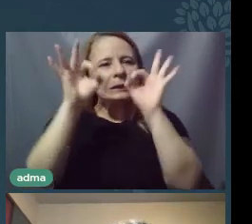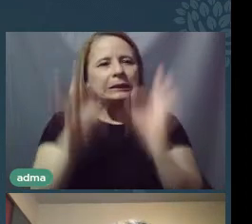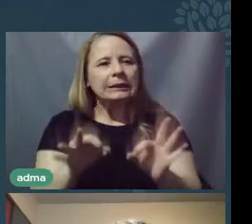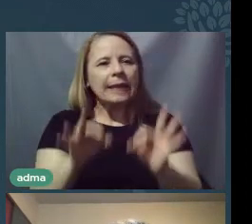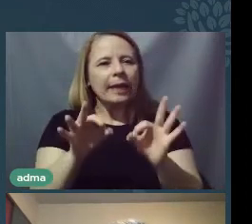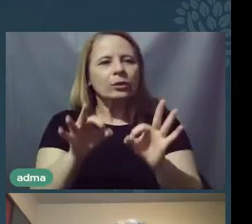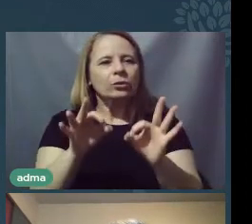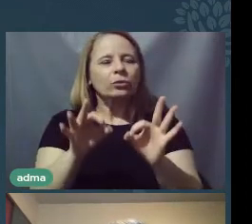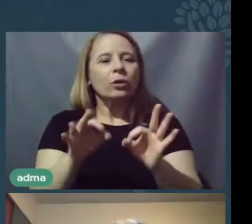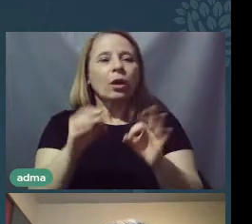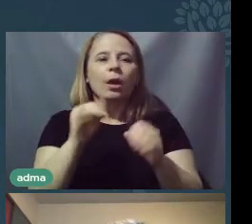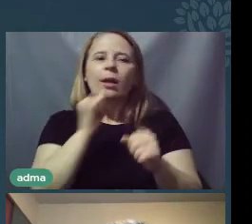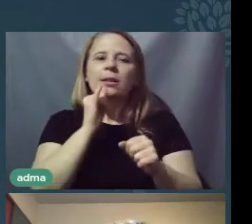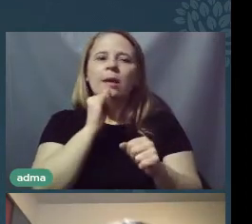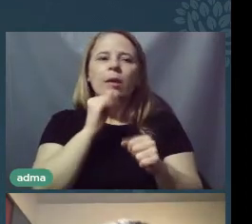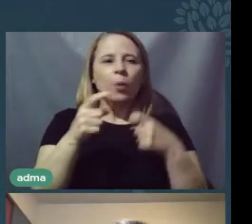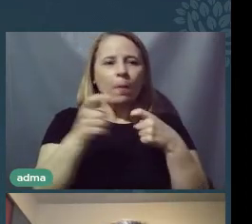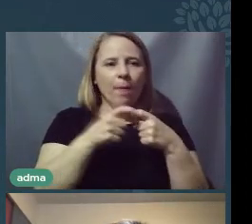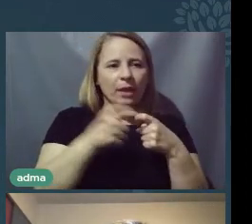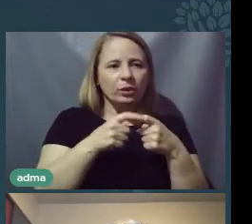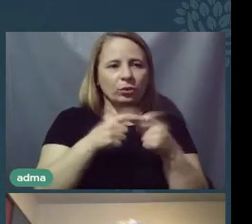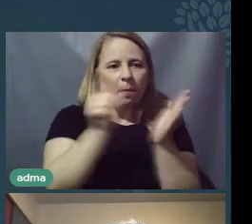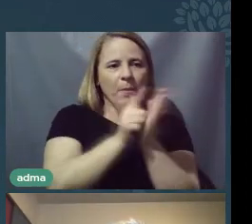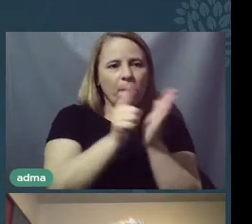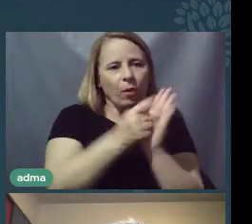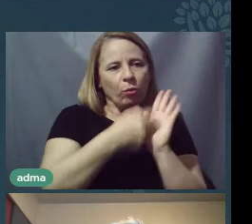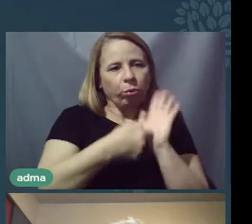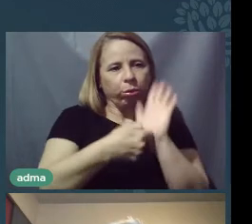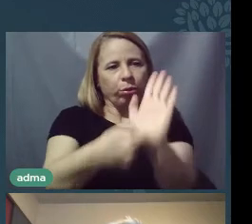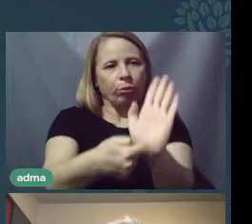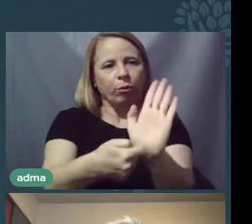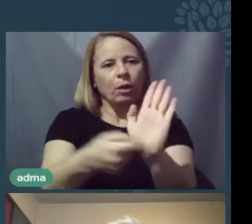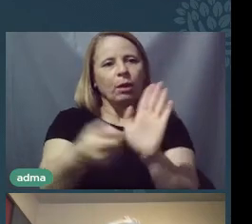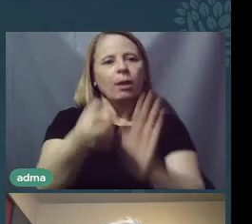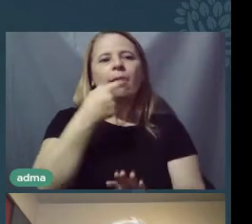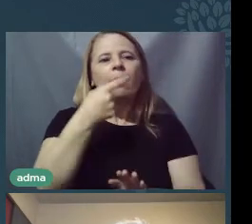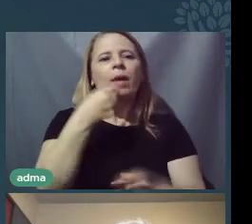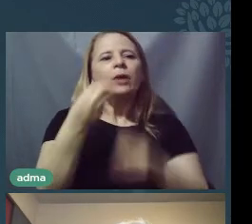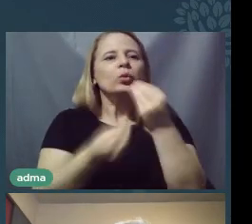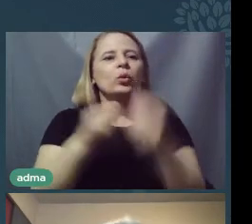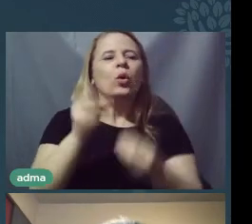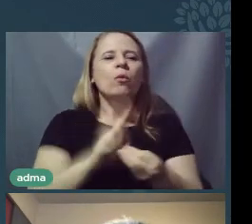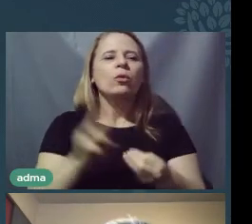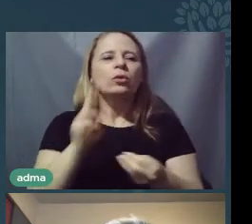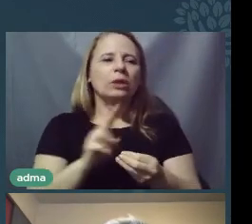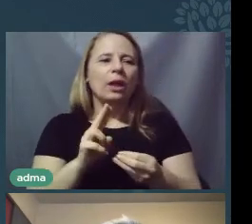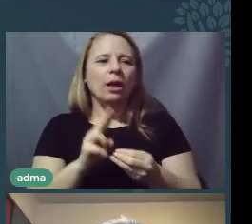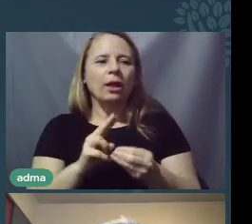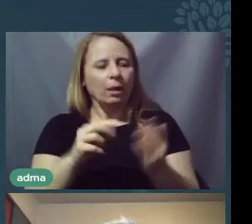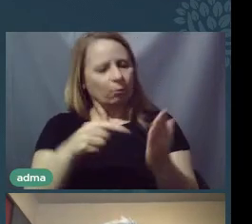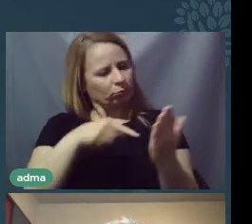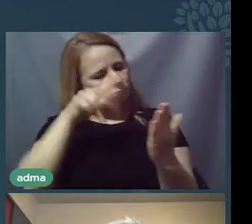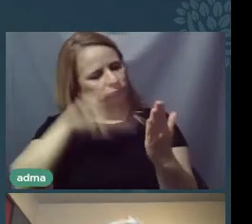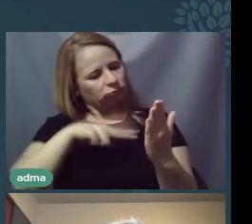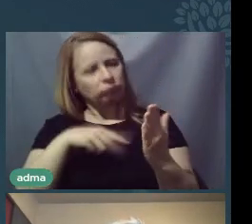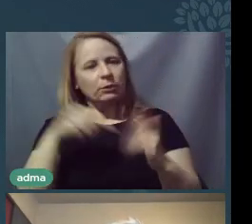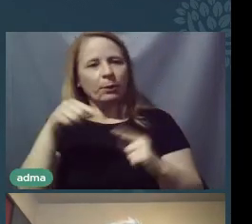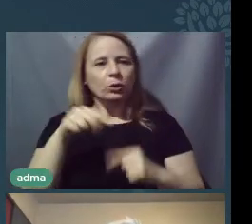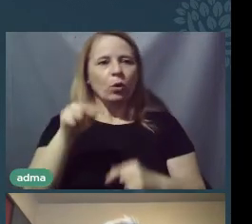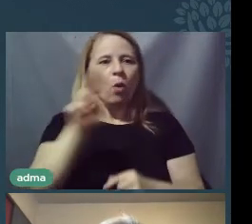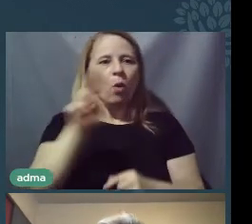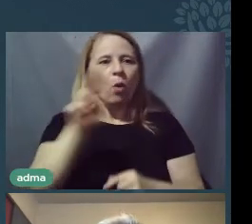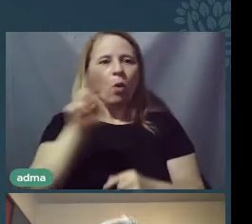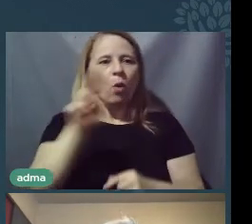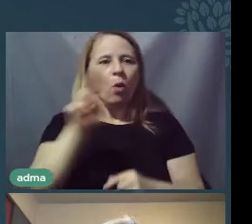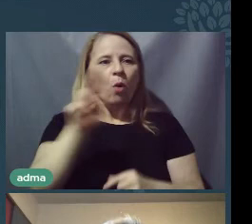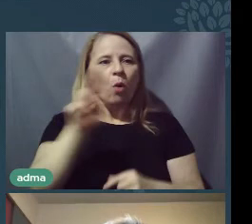a prescrição médica de corticoide ou broncodilatadores, pouco vai adiantar uma correta técnica,